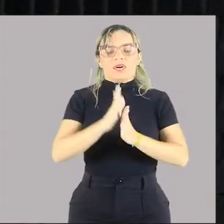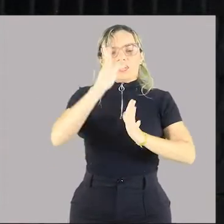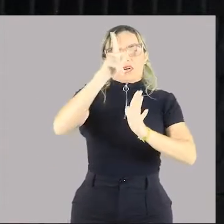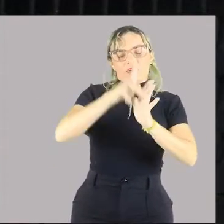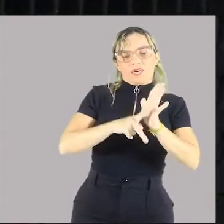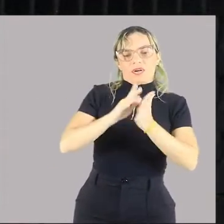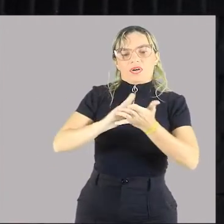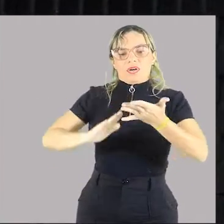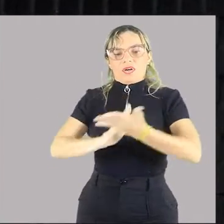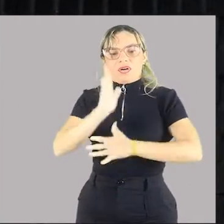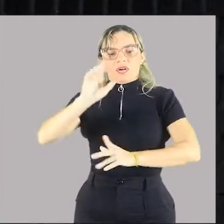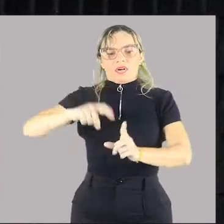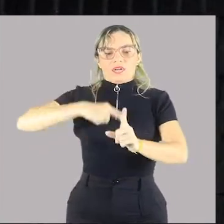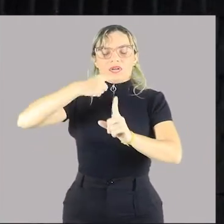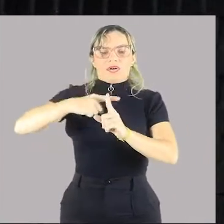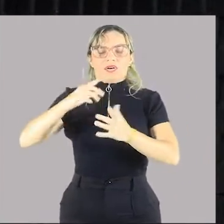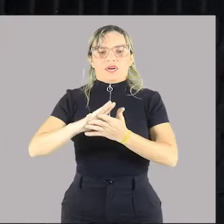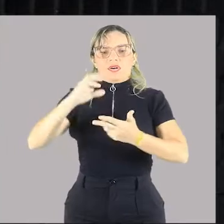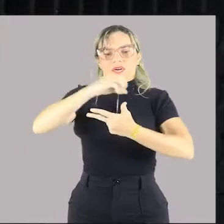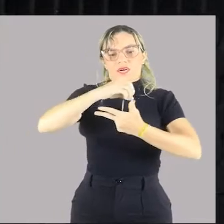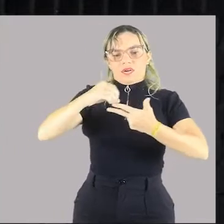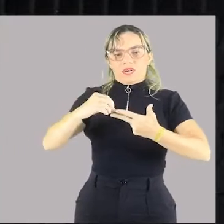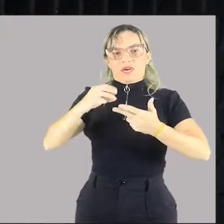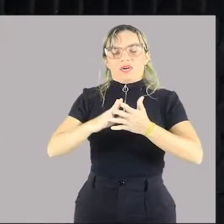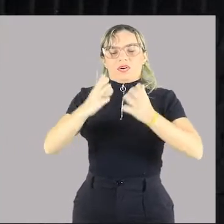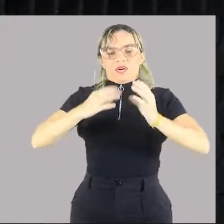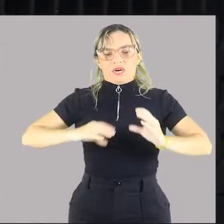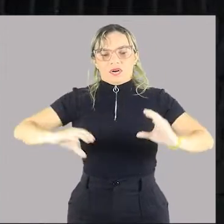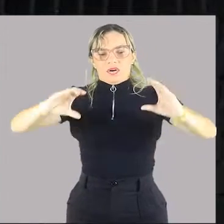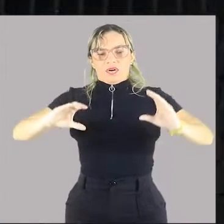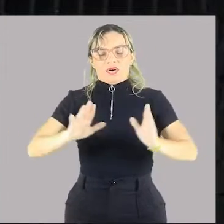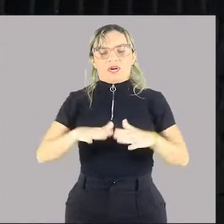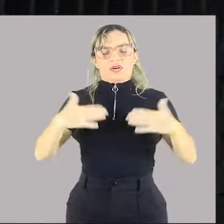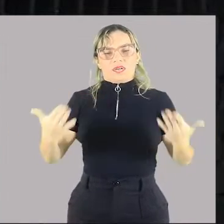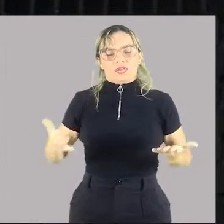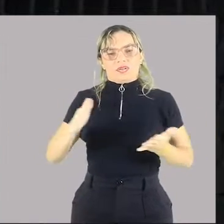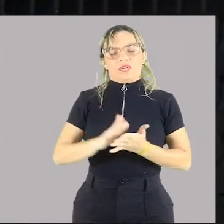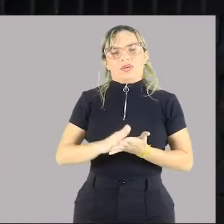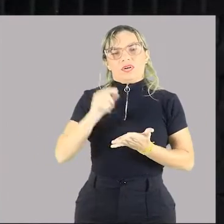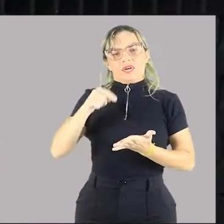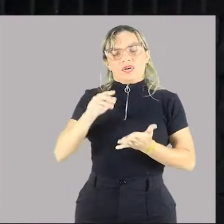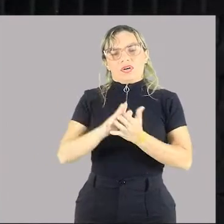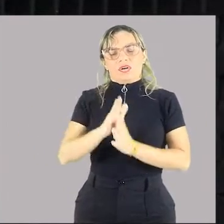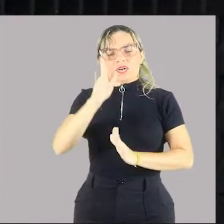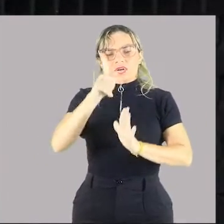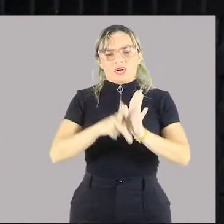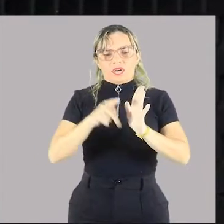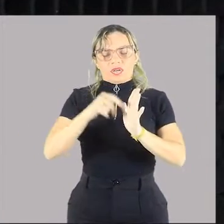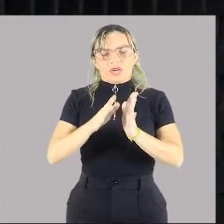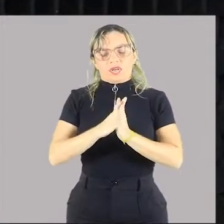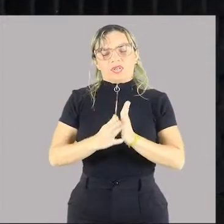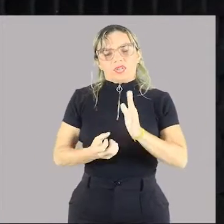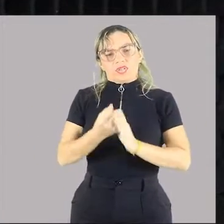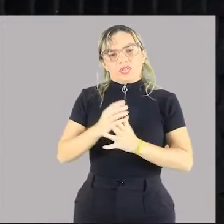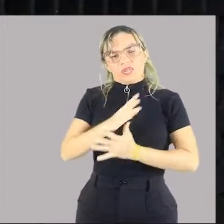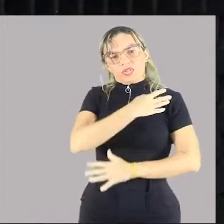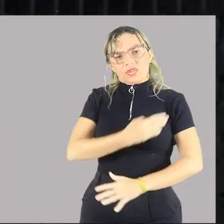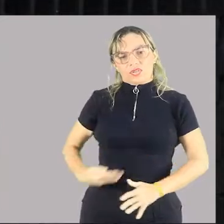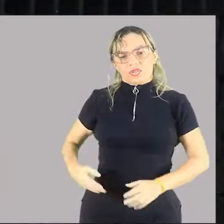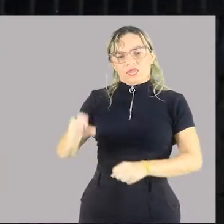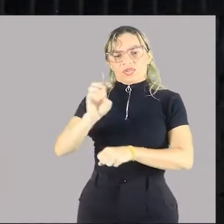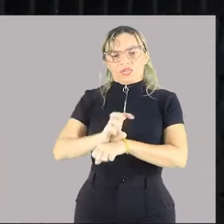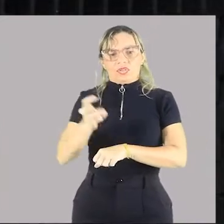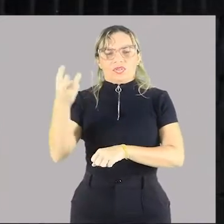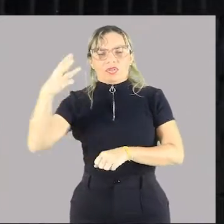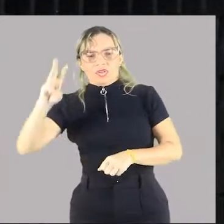projeto Aprova Mais Enem dos Concursos. Uma iniciativa do governo do estado do Maranhão. E é